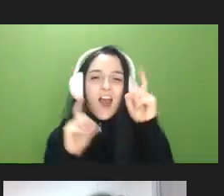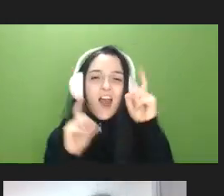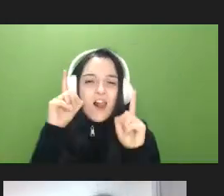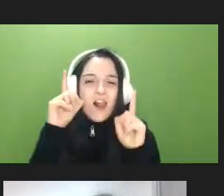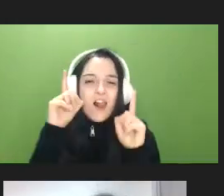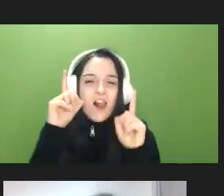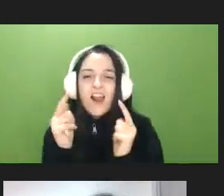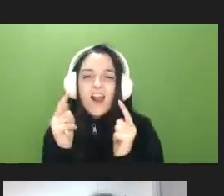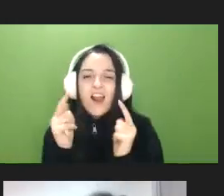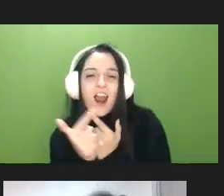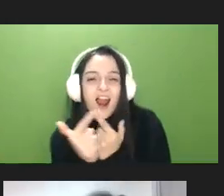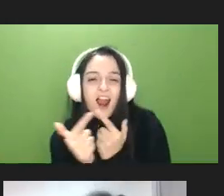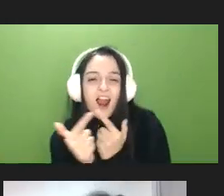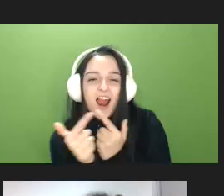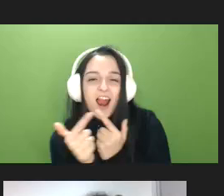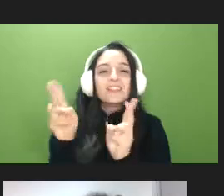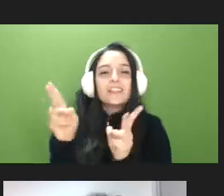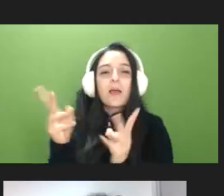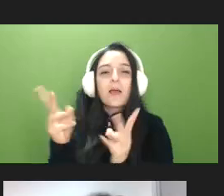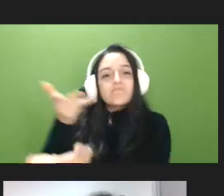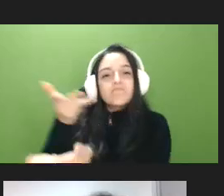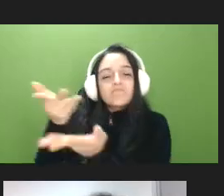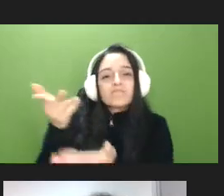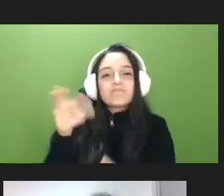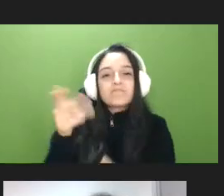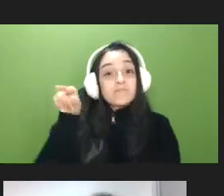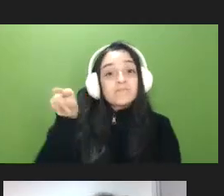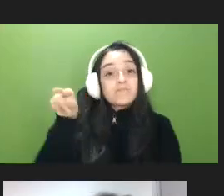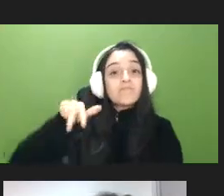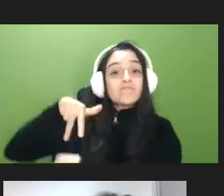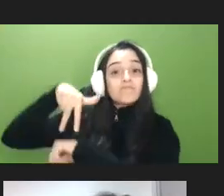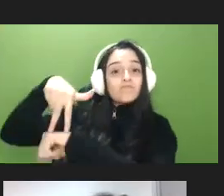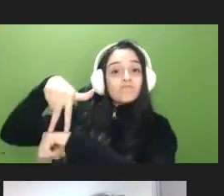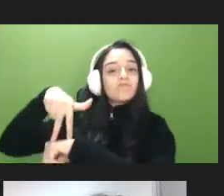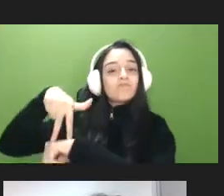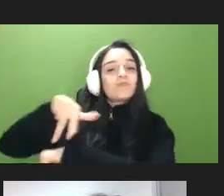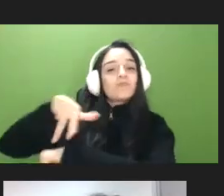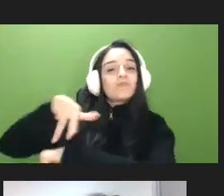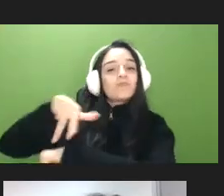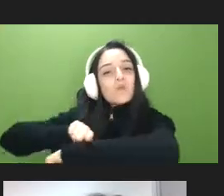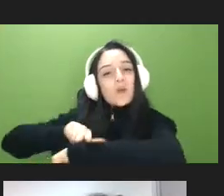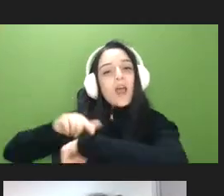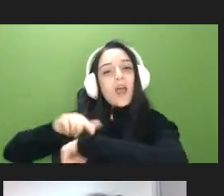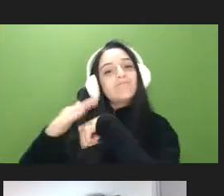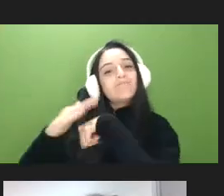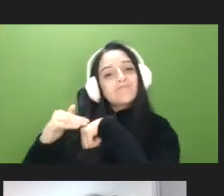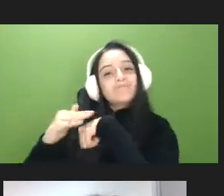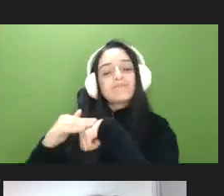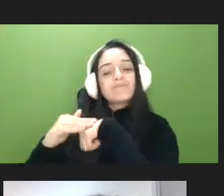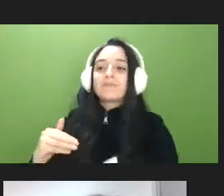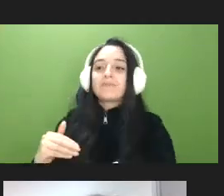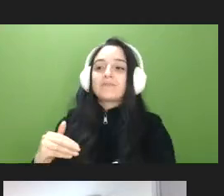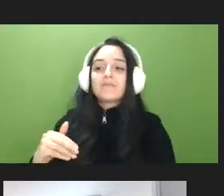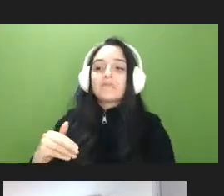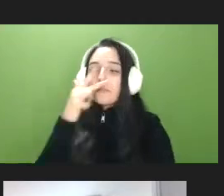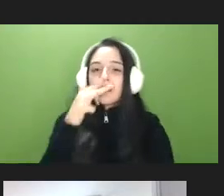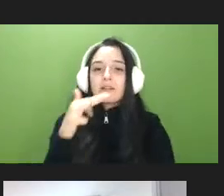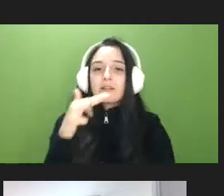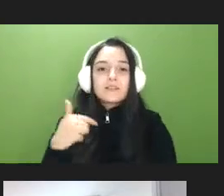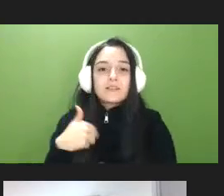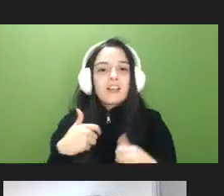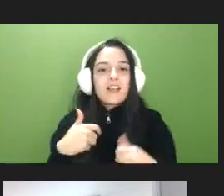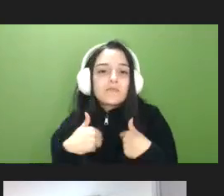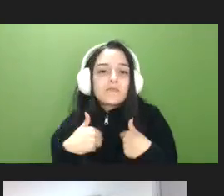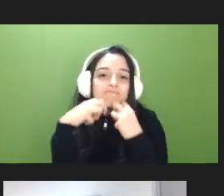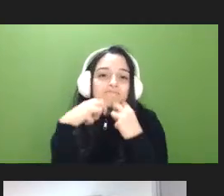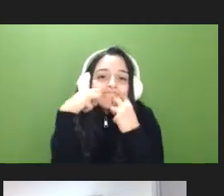engraçadas. E tendo uma postura muito simpática, né? O que, de certa forma, quebrava um pouco a minha timidez